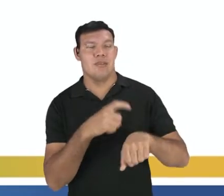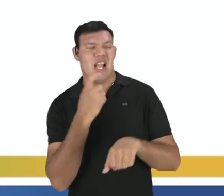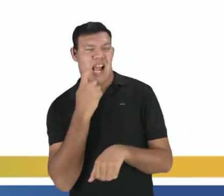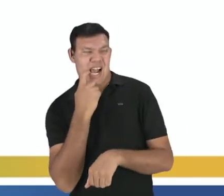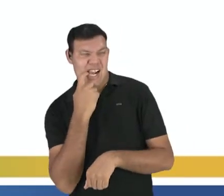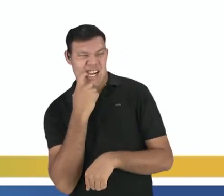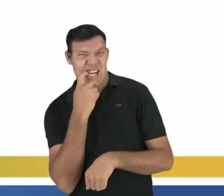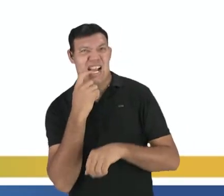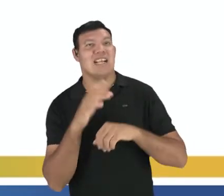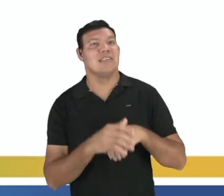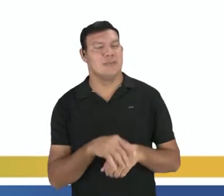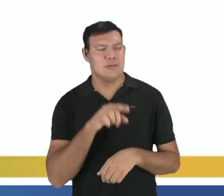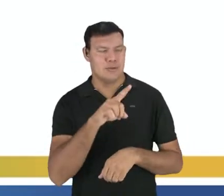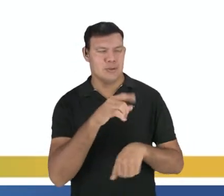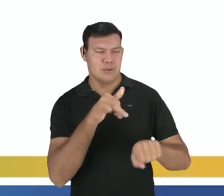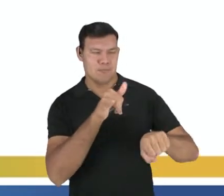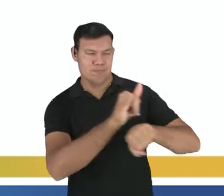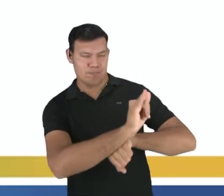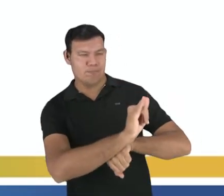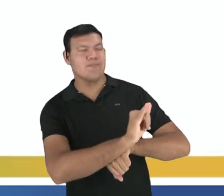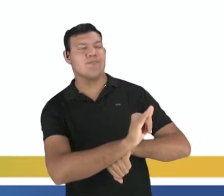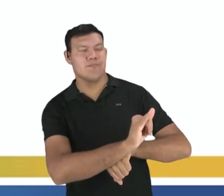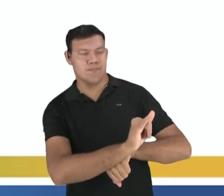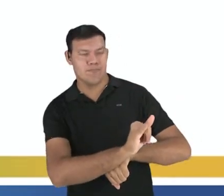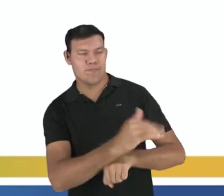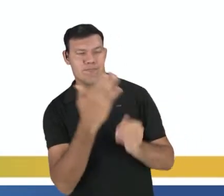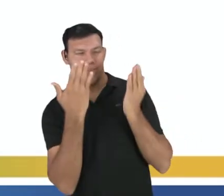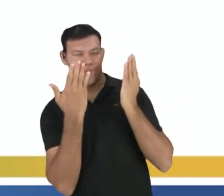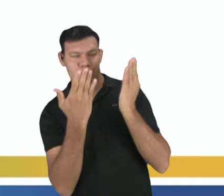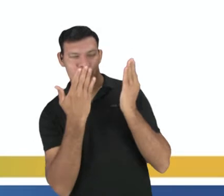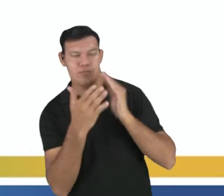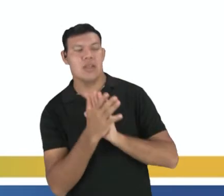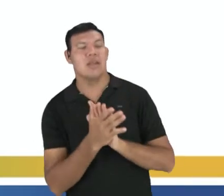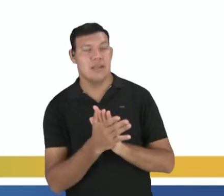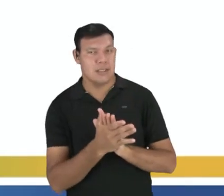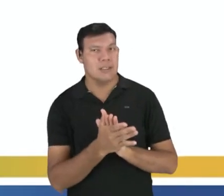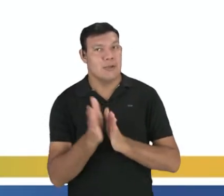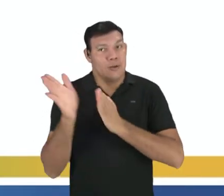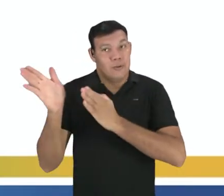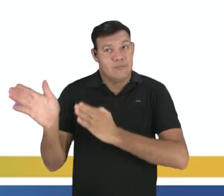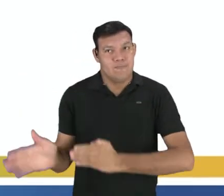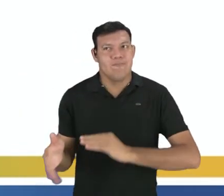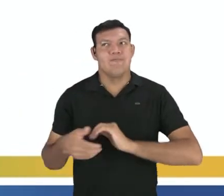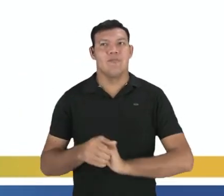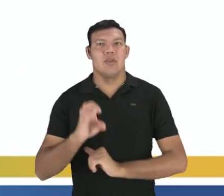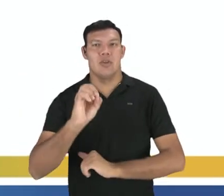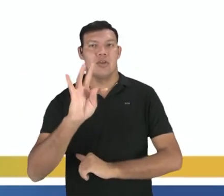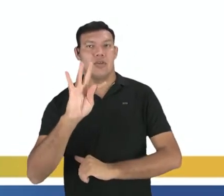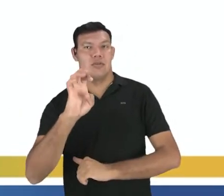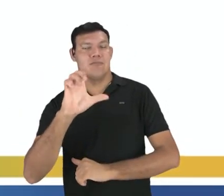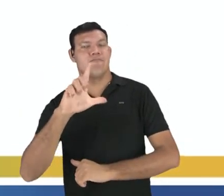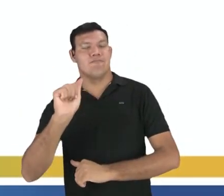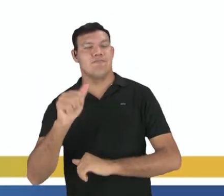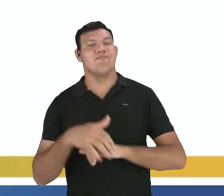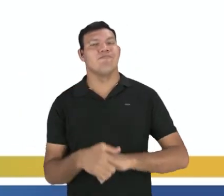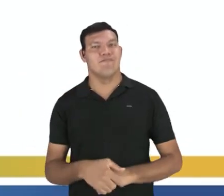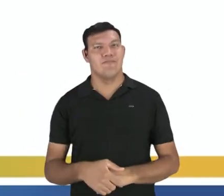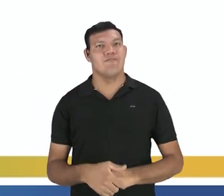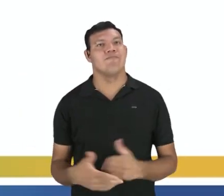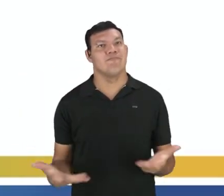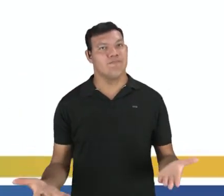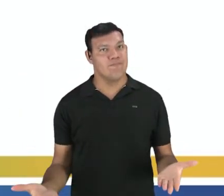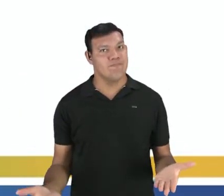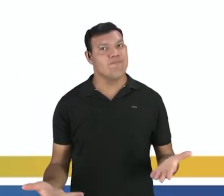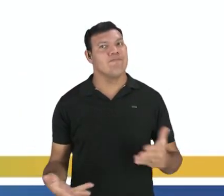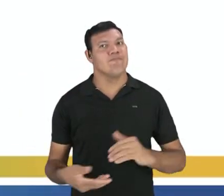Desdemona, está o traindo com Cássio, e aí, desconfiado da fidelidade da esposa, Otelo chega a cometer uma loucura. Só isso que